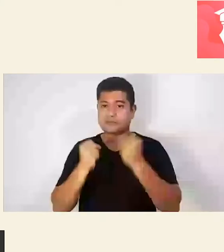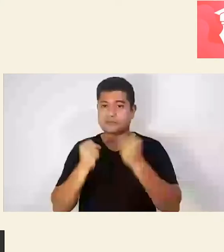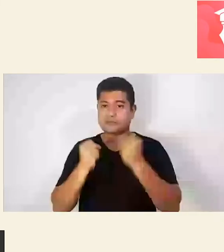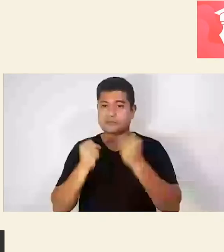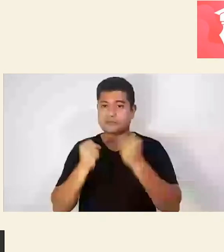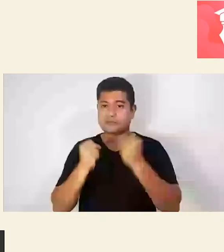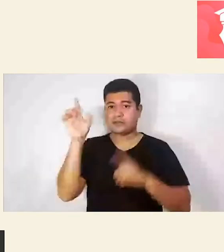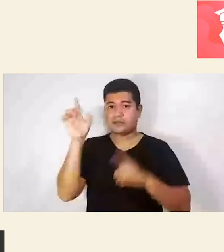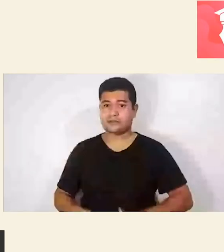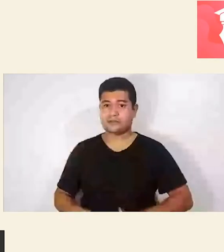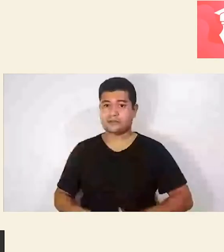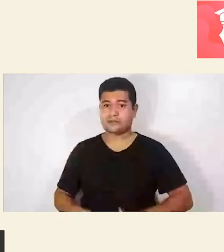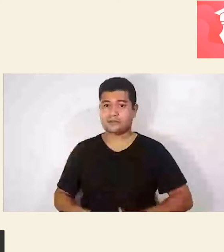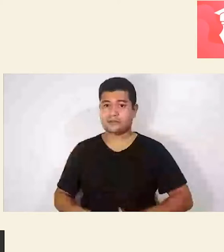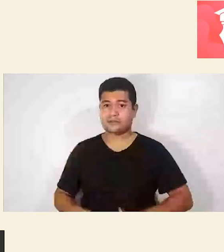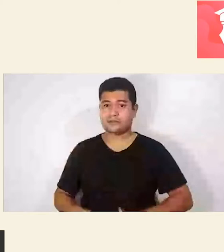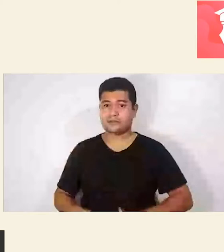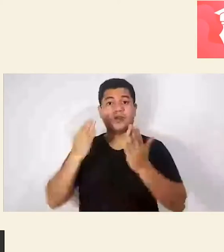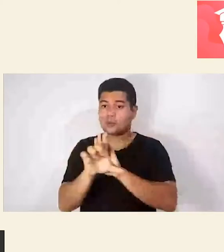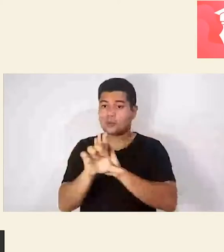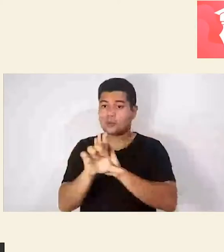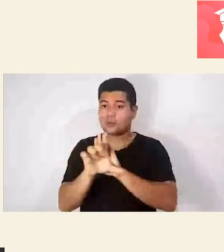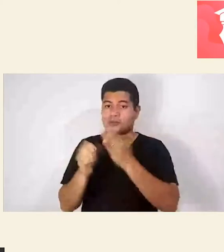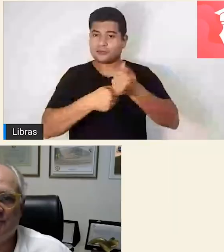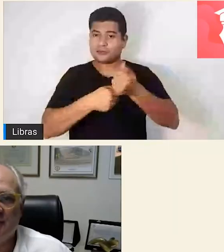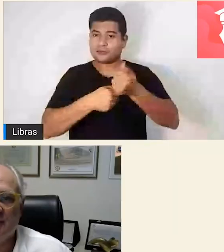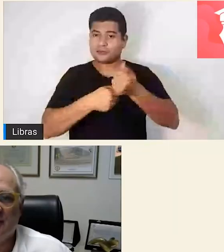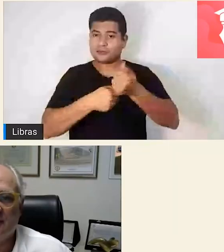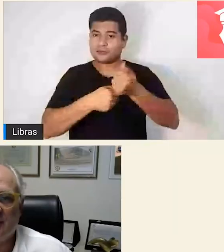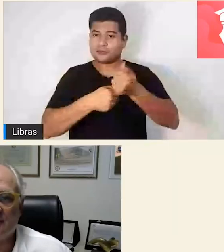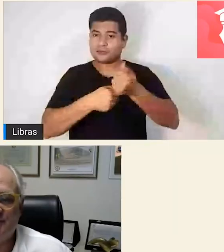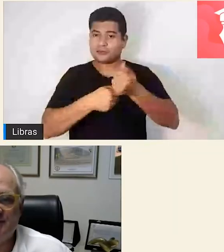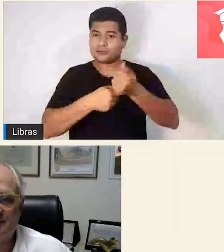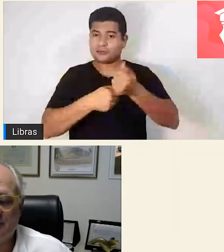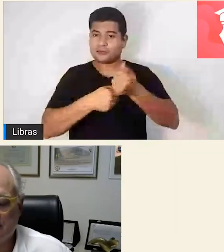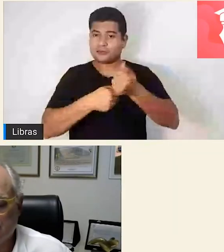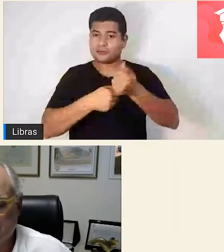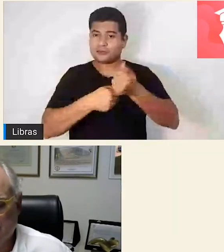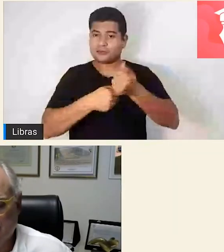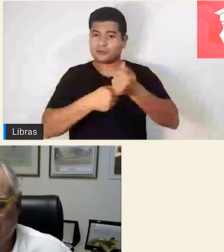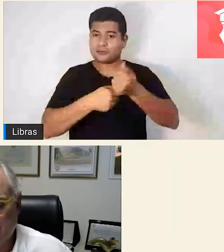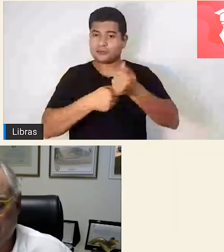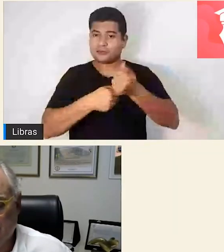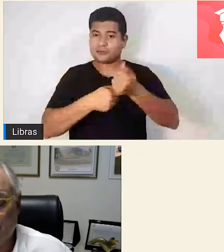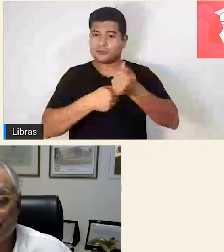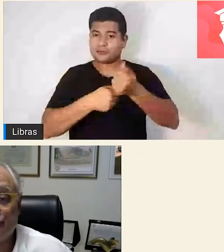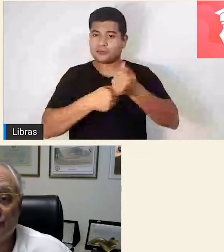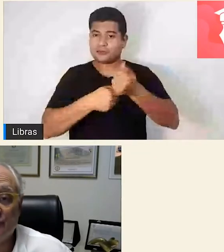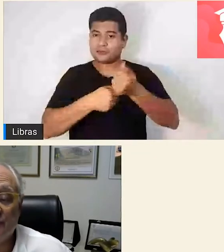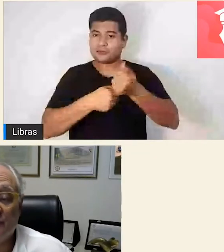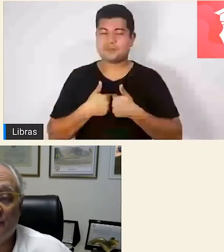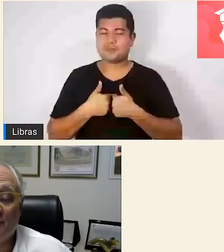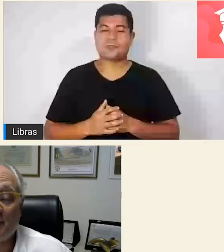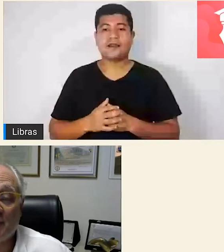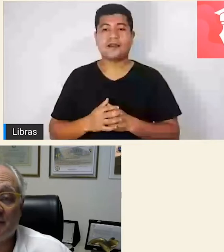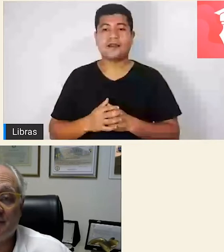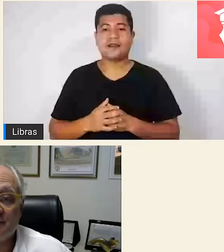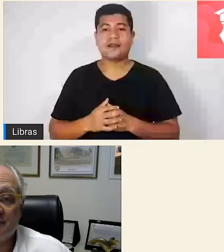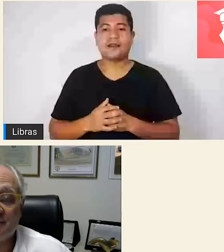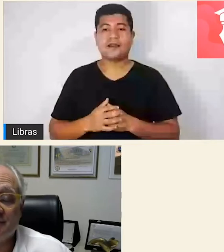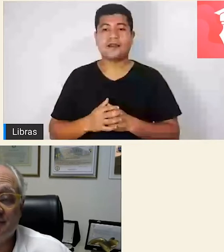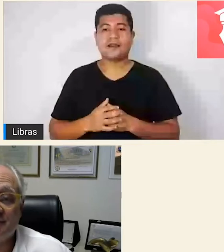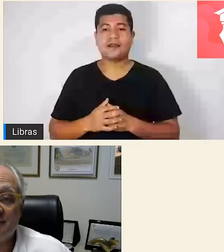Legislativa por meio da Comissão de Defesa dos Direitos da Pessoa com Deficiência. O presidente da